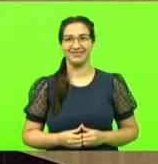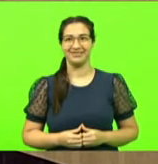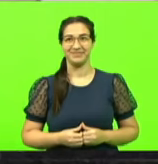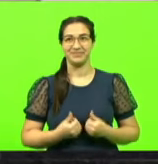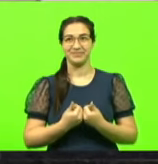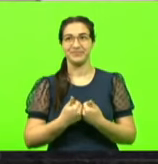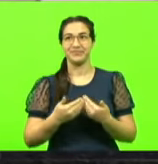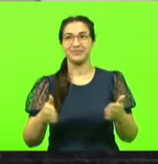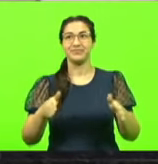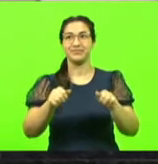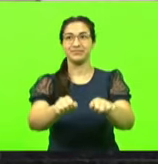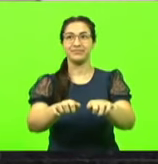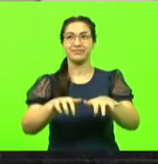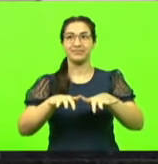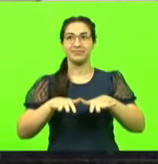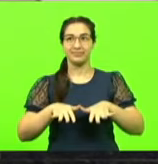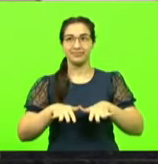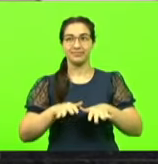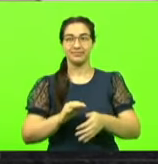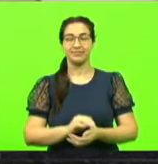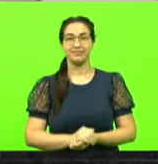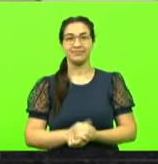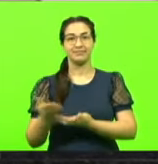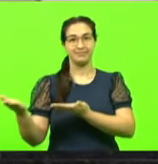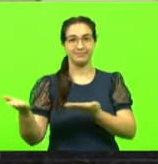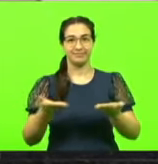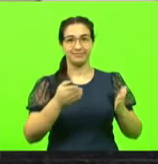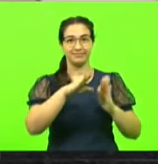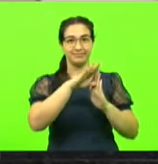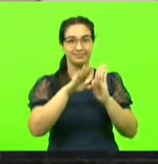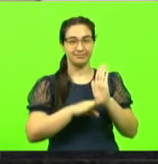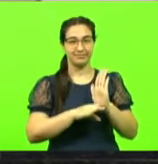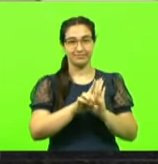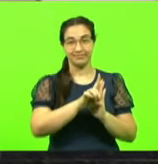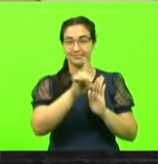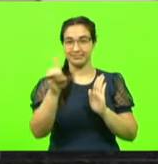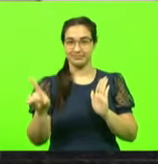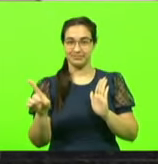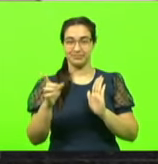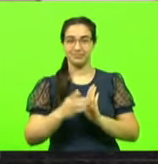Reaberta a sessão, passamos à ordem do dia.